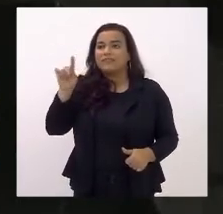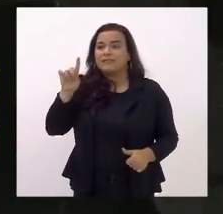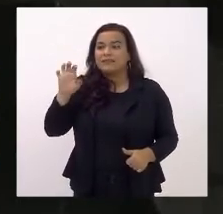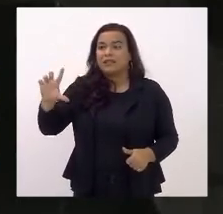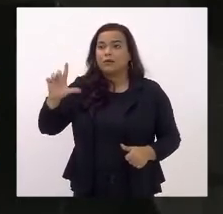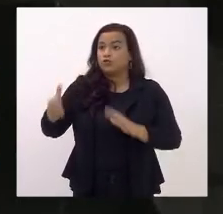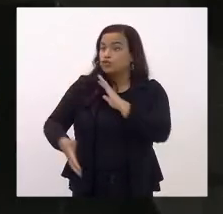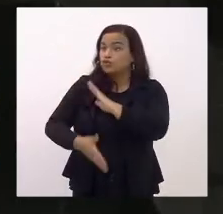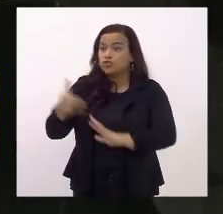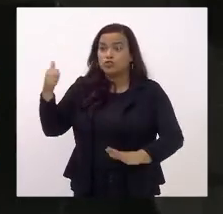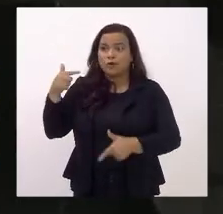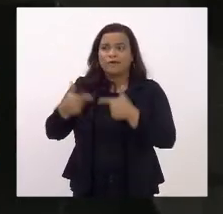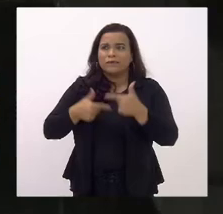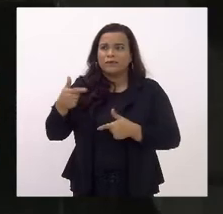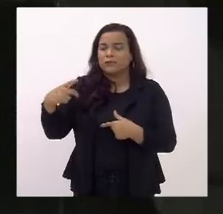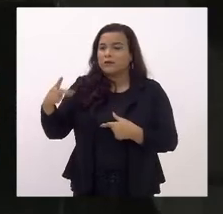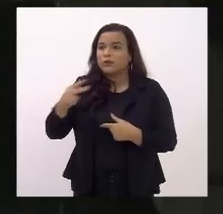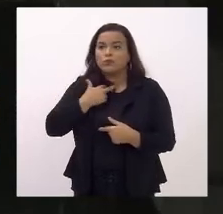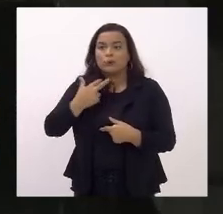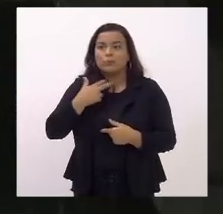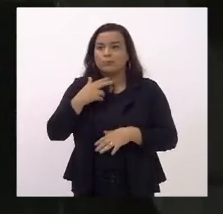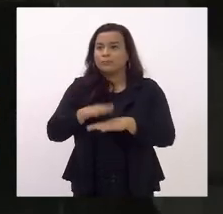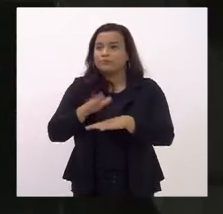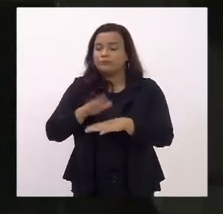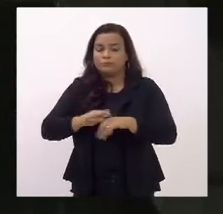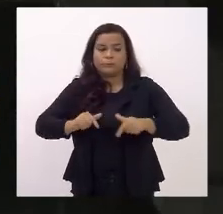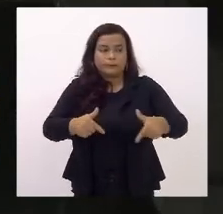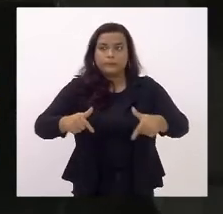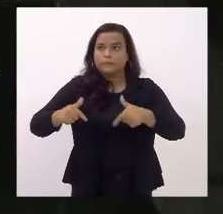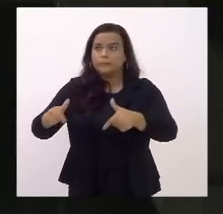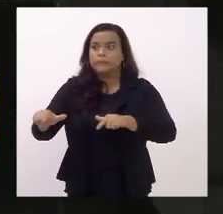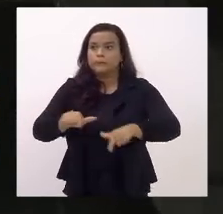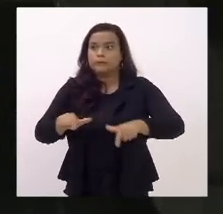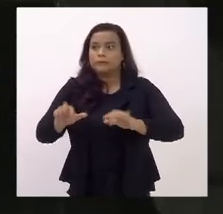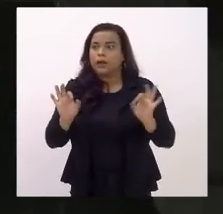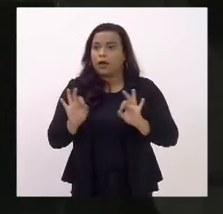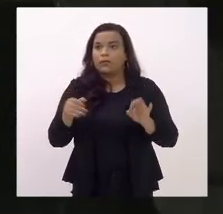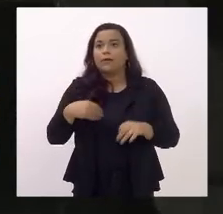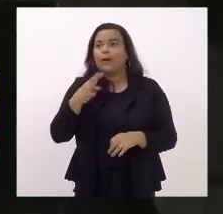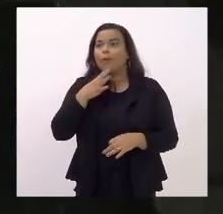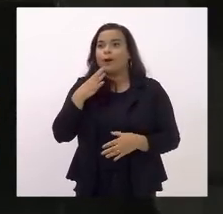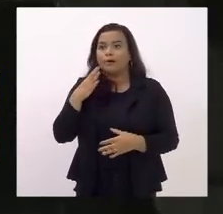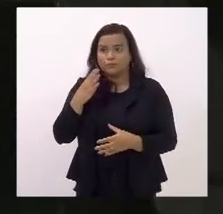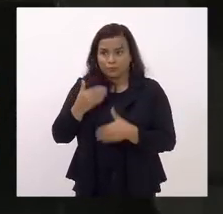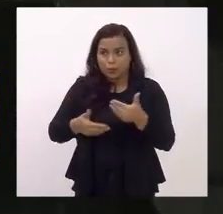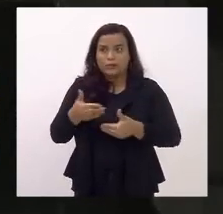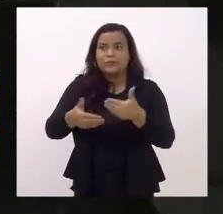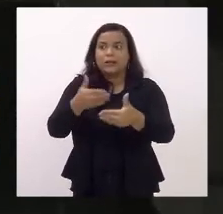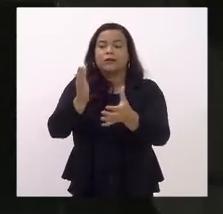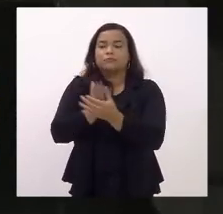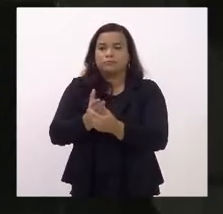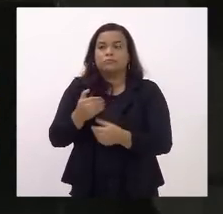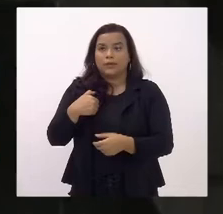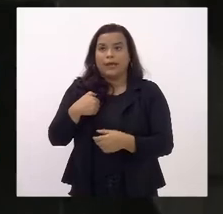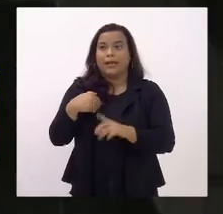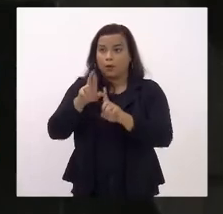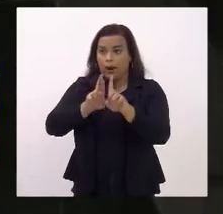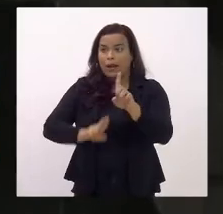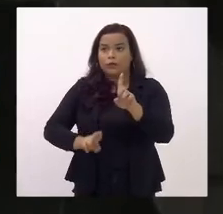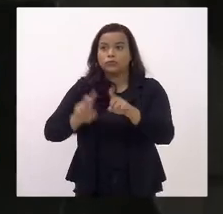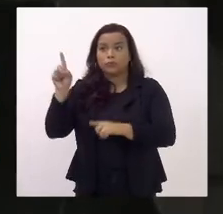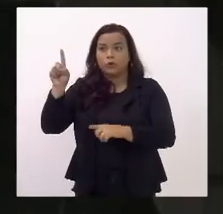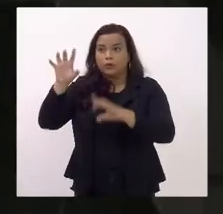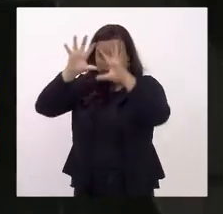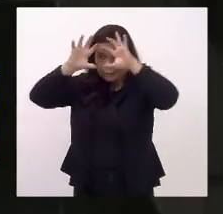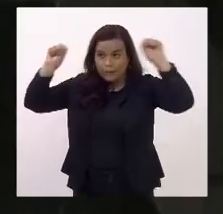ficasse inabilitado para o exercício da função pública. Esse processo eu conheço por dentro, já que fui o relator desse processo no Tribunal Especial